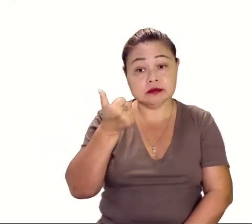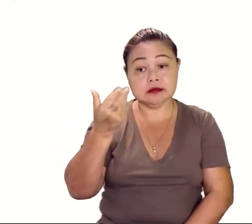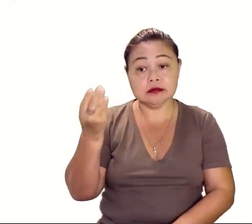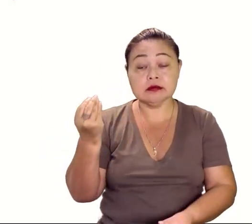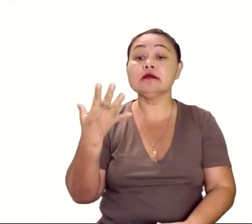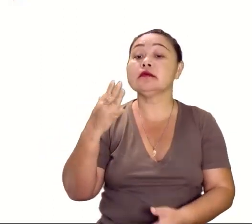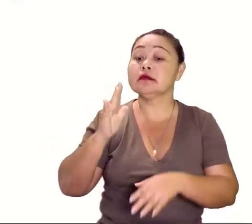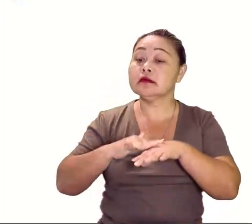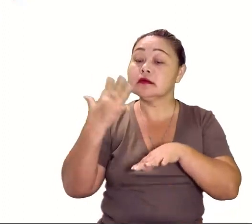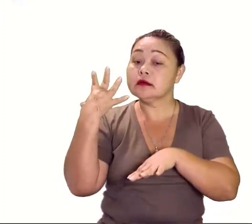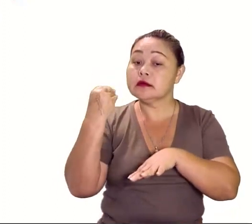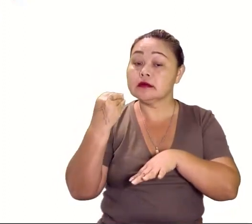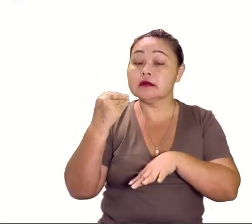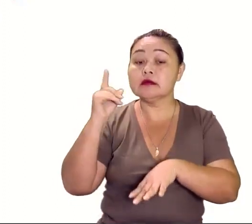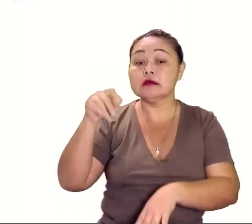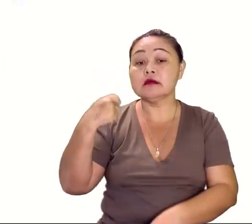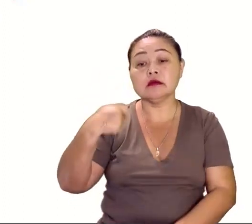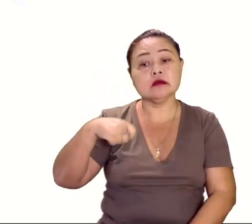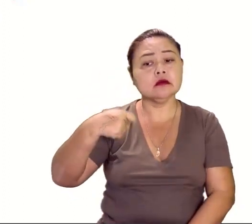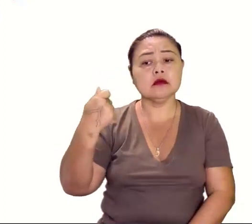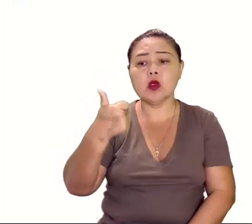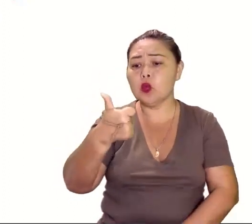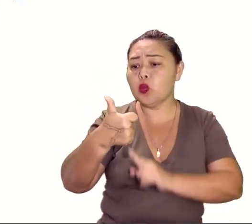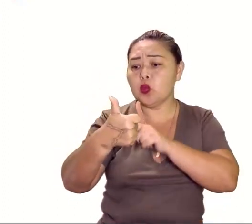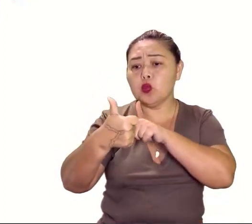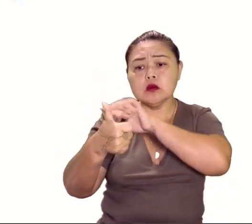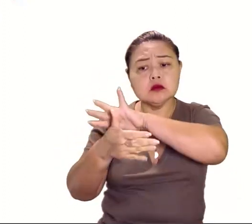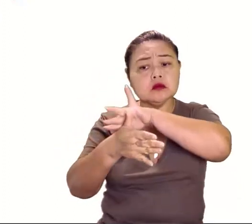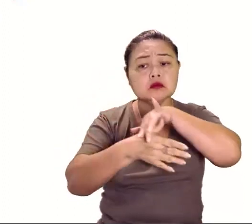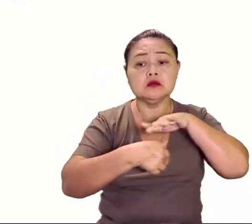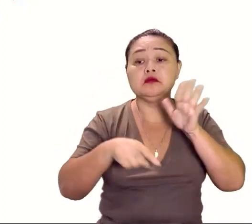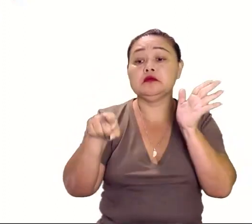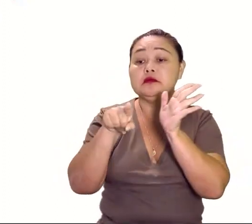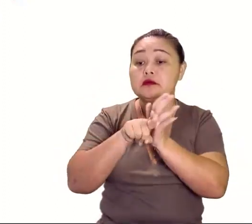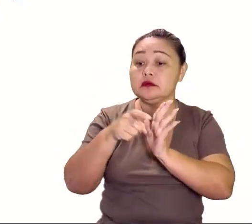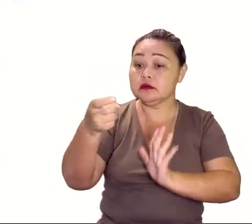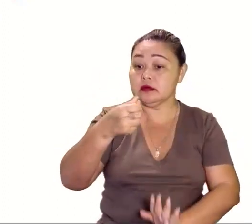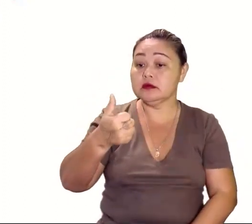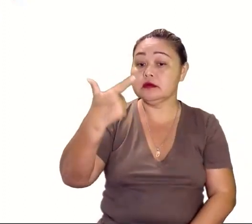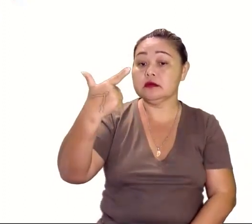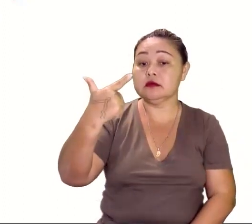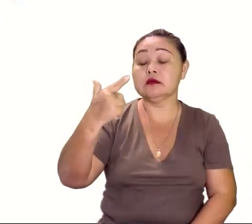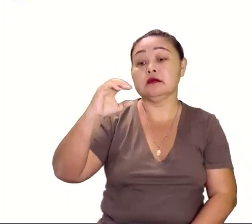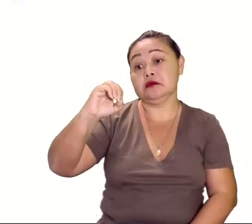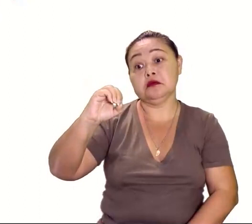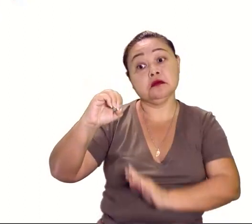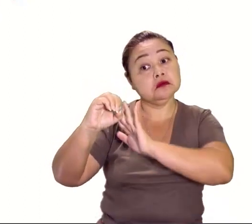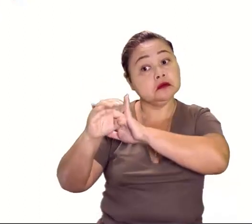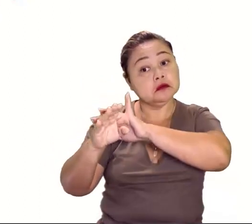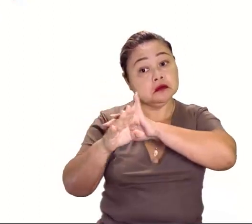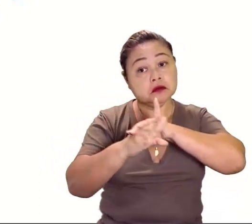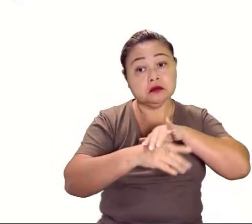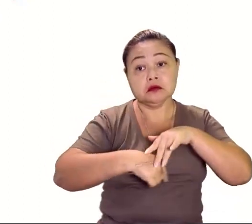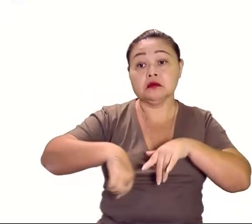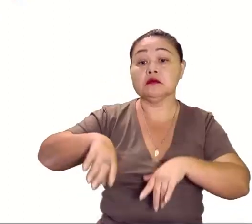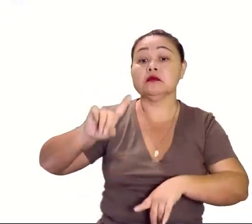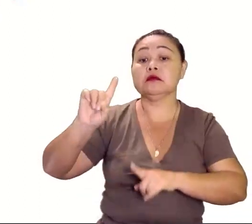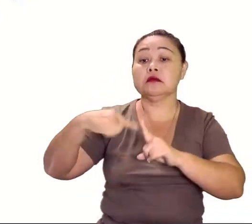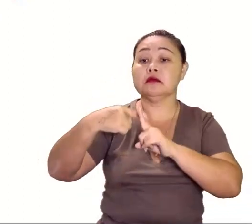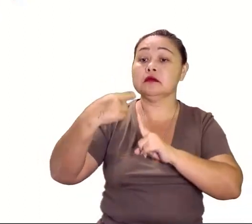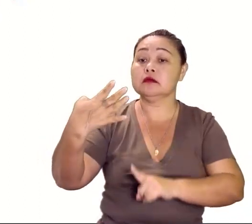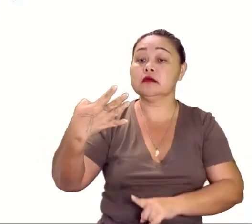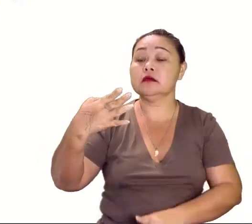mais bonitinha, esse 1 aqui não precisa ser colocado, né? Então, menos x ao quadrado. Esse 0x também não precisa.